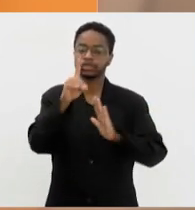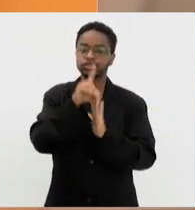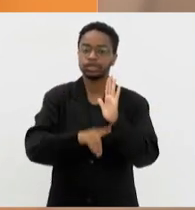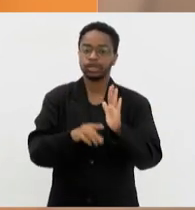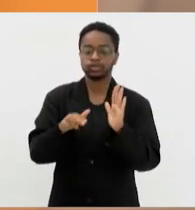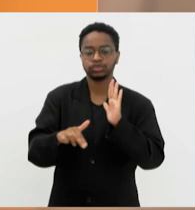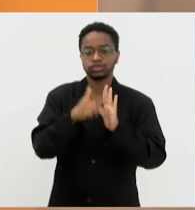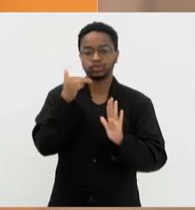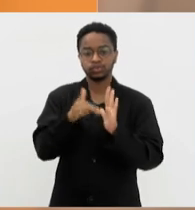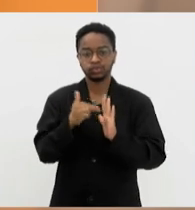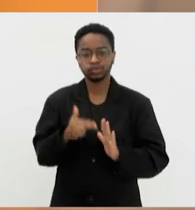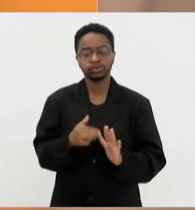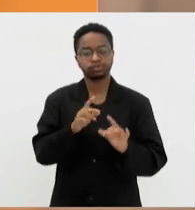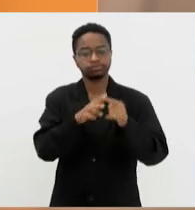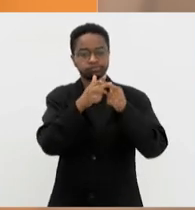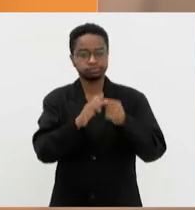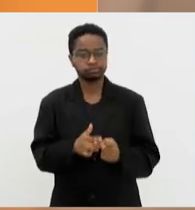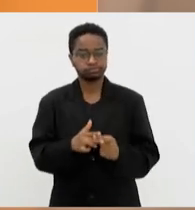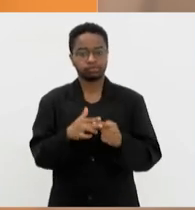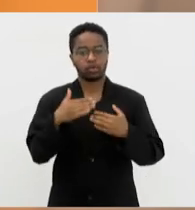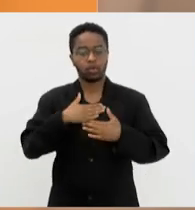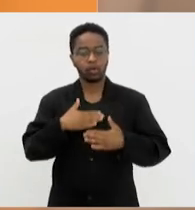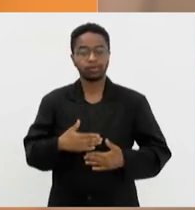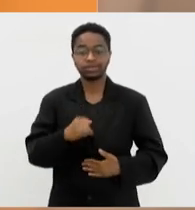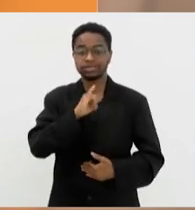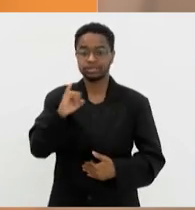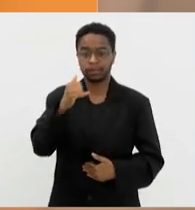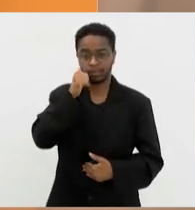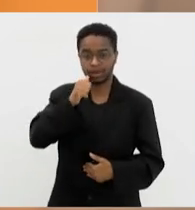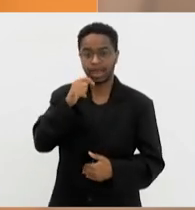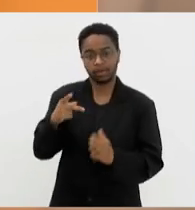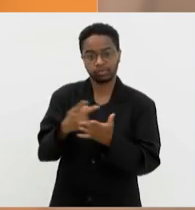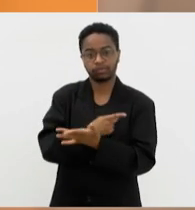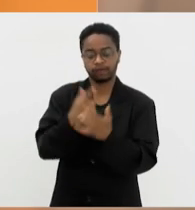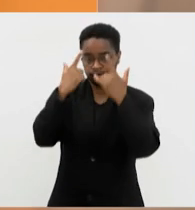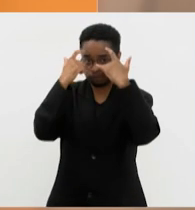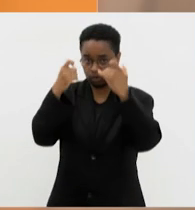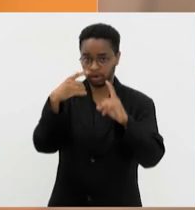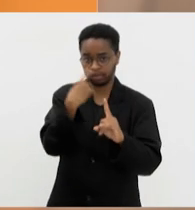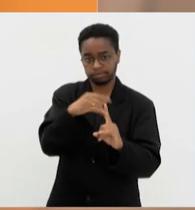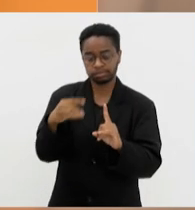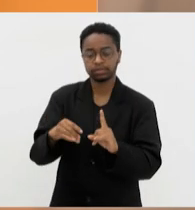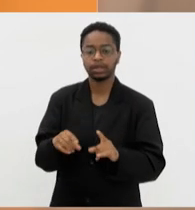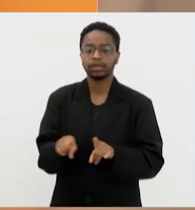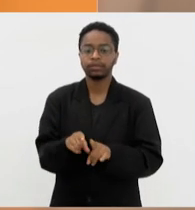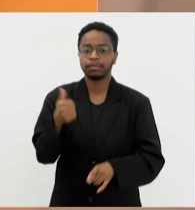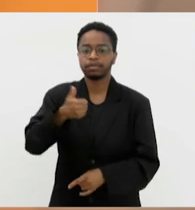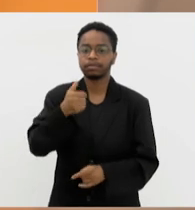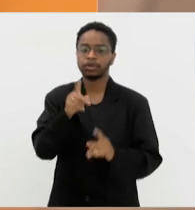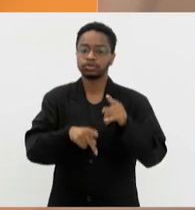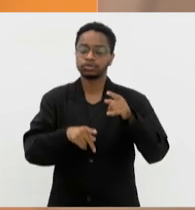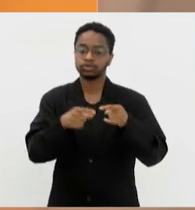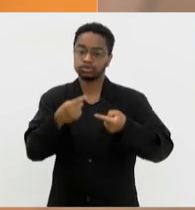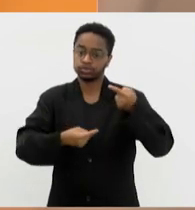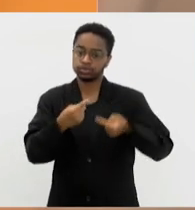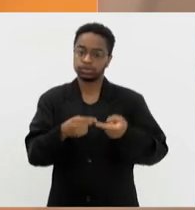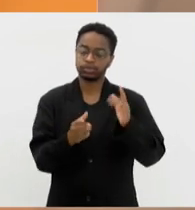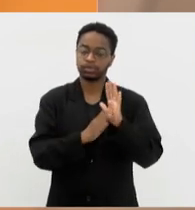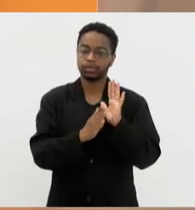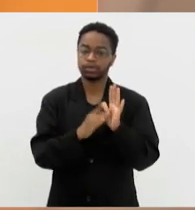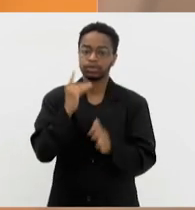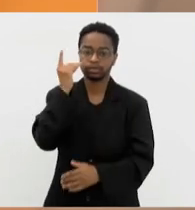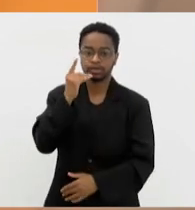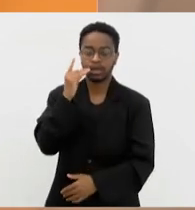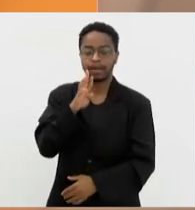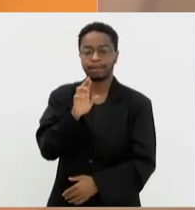cirurgia plástica reparadora para mulheres vítimas de violência. Em primeira discussão, proposta dos